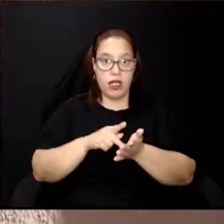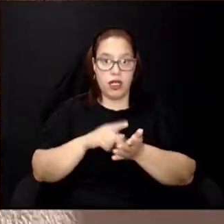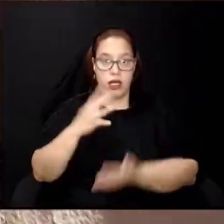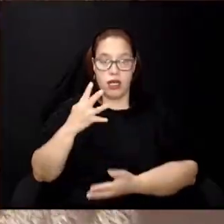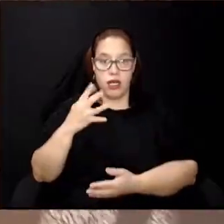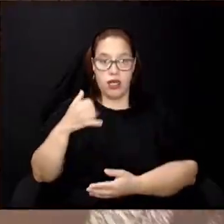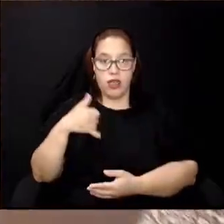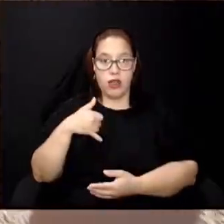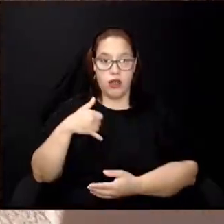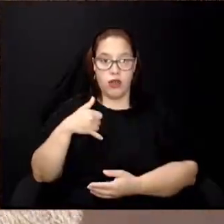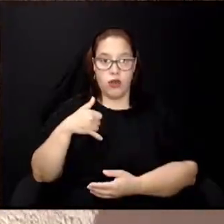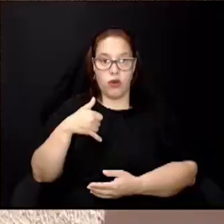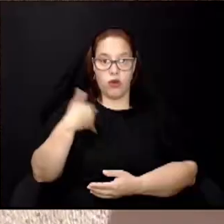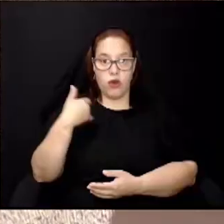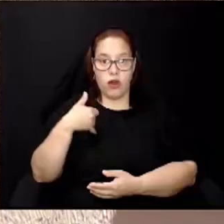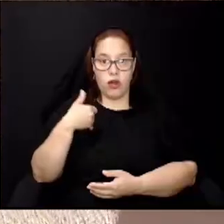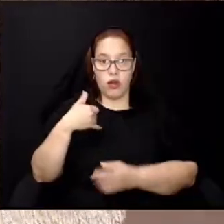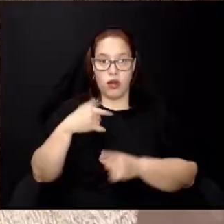ele chegou